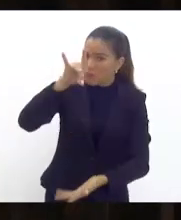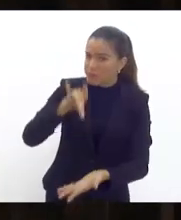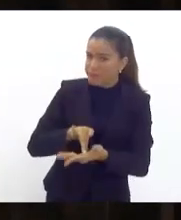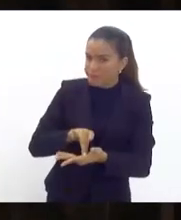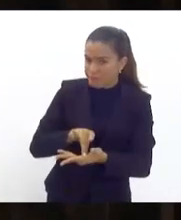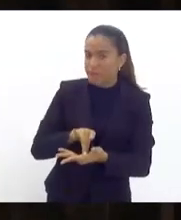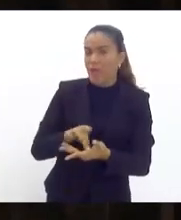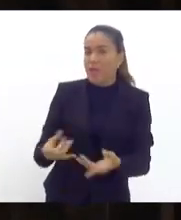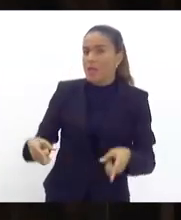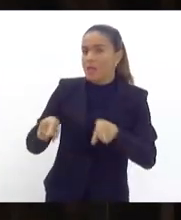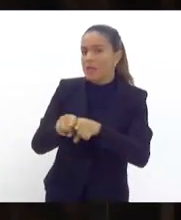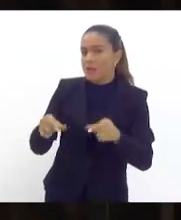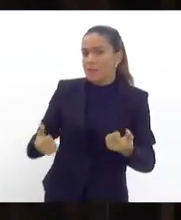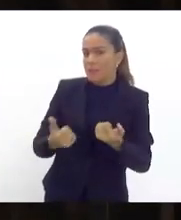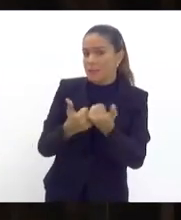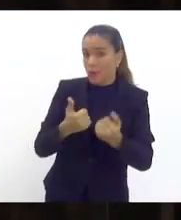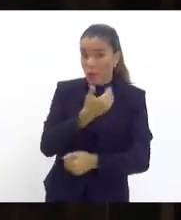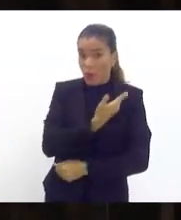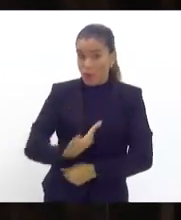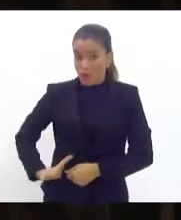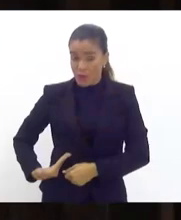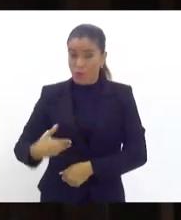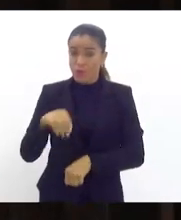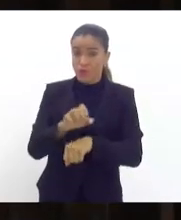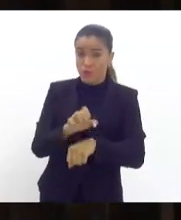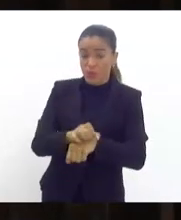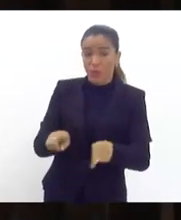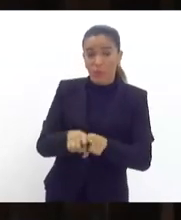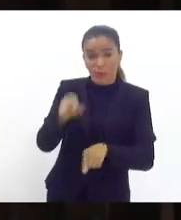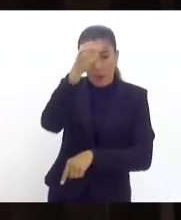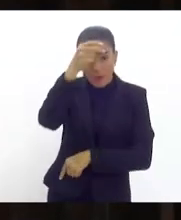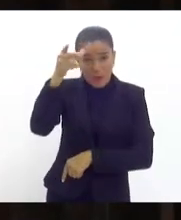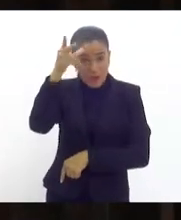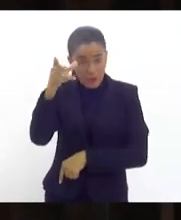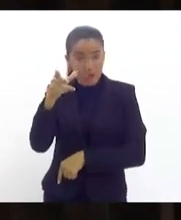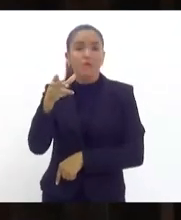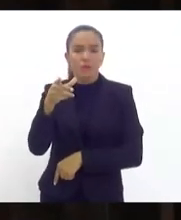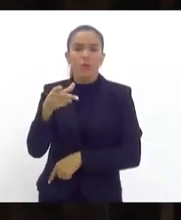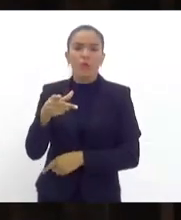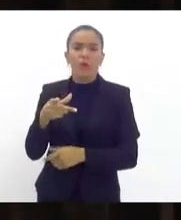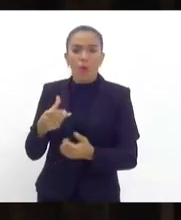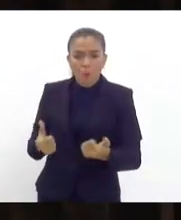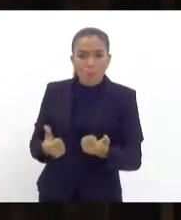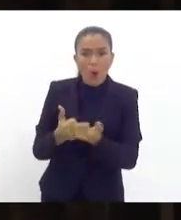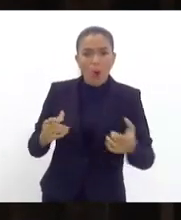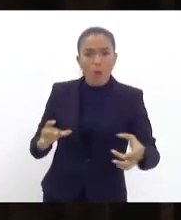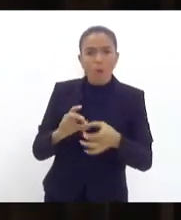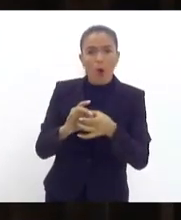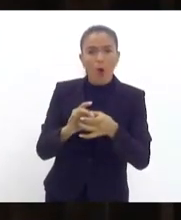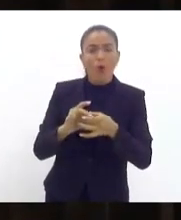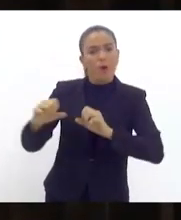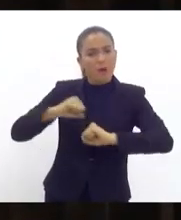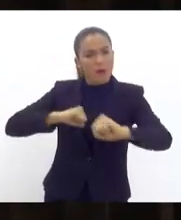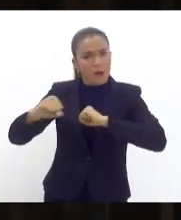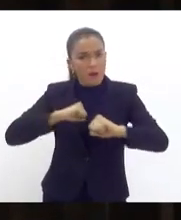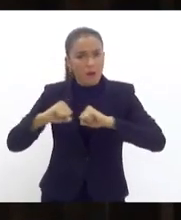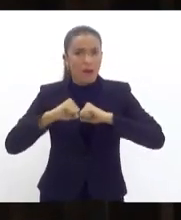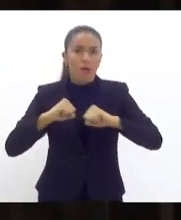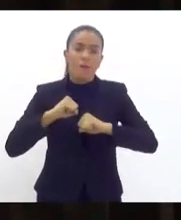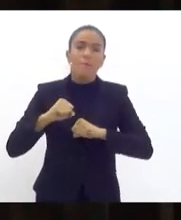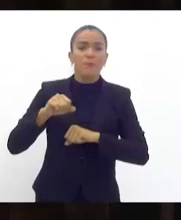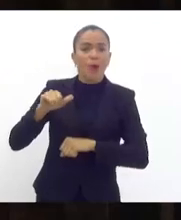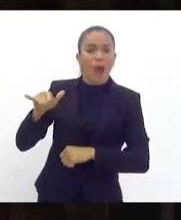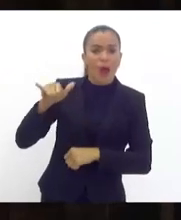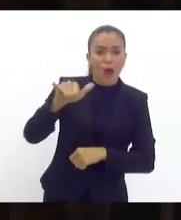em parceria o governador do Estado e o prefeito da cidade do Rio de Janeiro se uniram para ir brigar pelo aeroporto